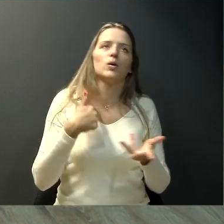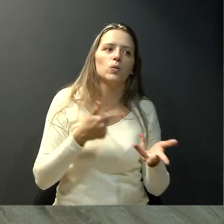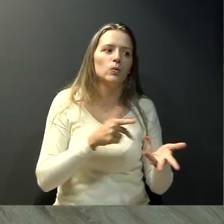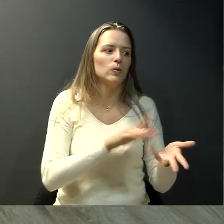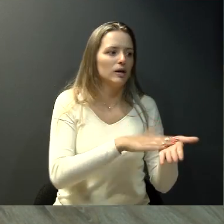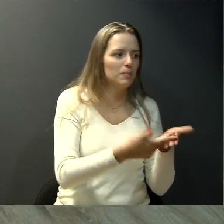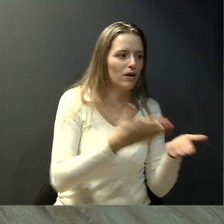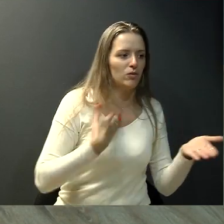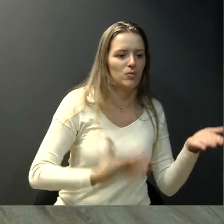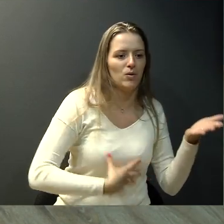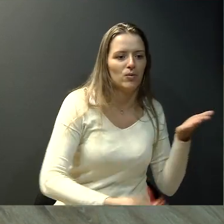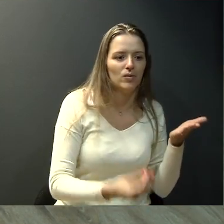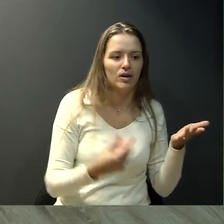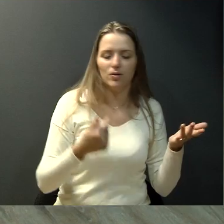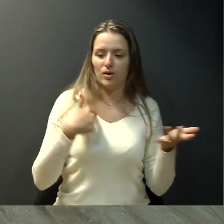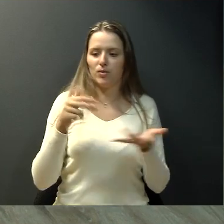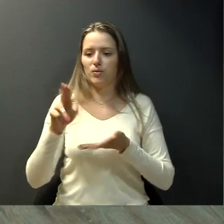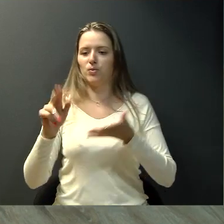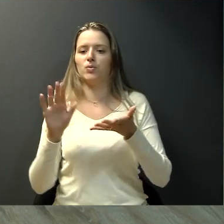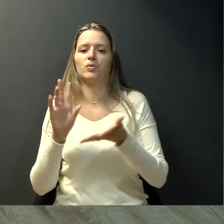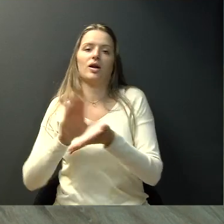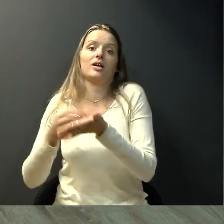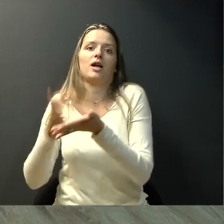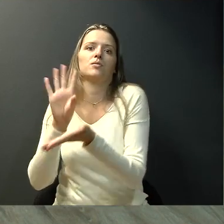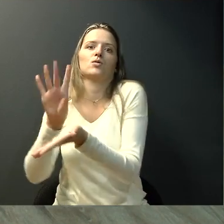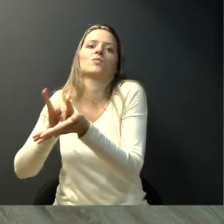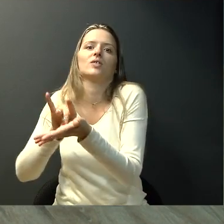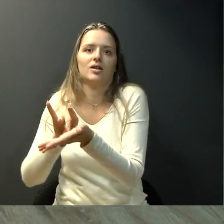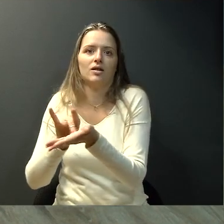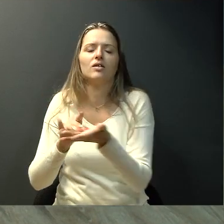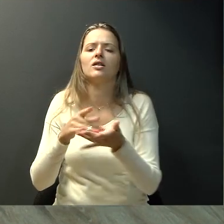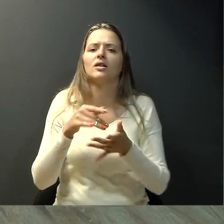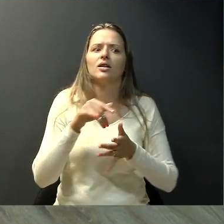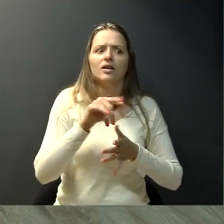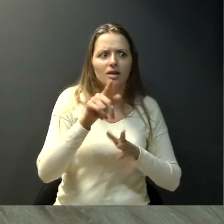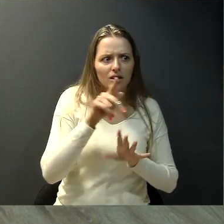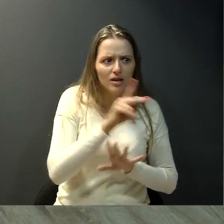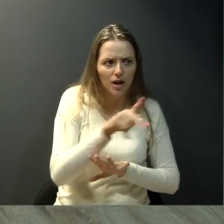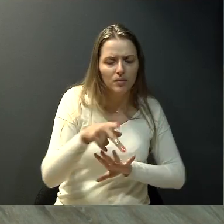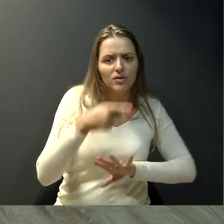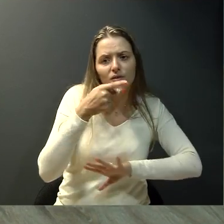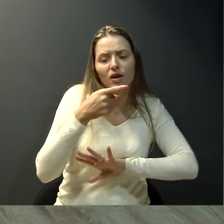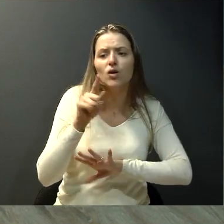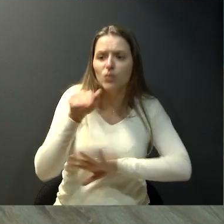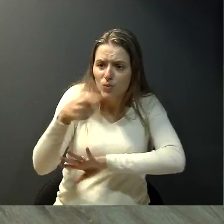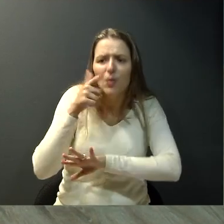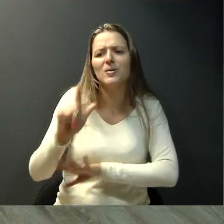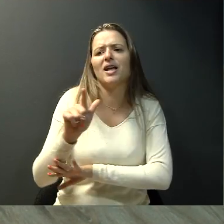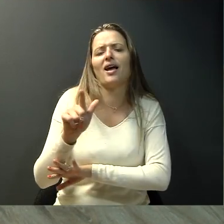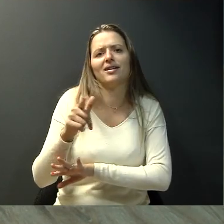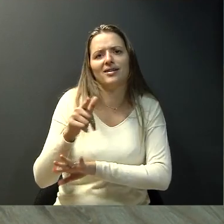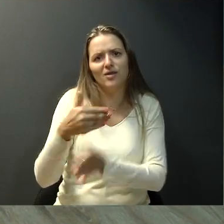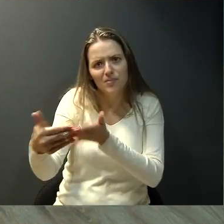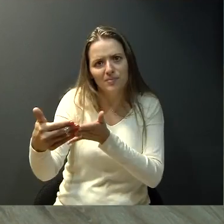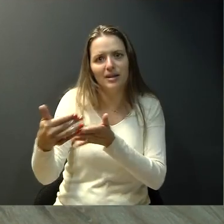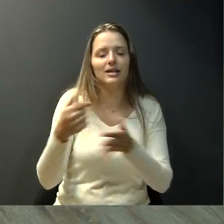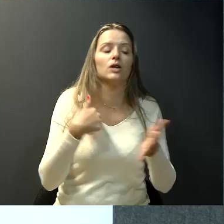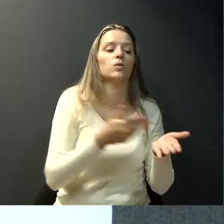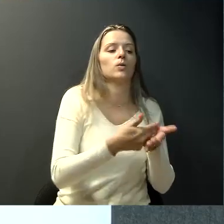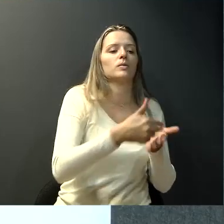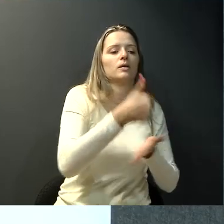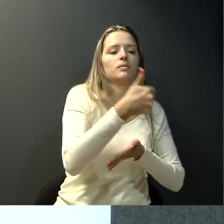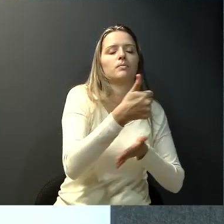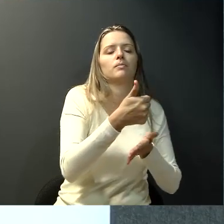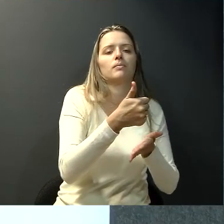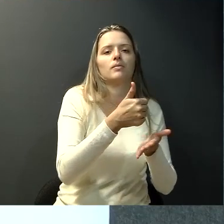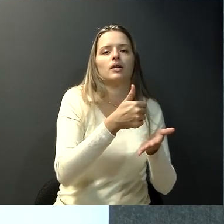meu filho, enfim, eu não sabia, nunca tinha sido intérprete, né? Ela disse, não, vai que tu consegue. Comecei lá o primeiro semestre